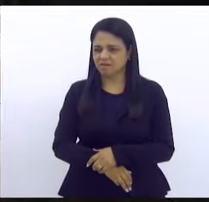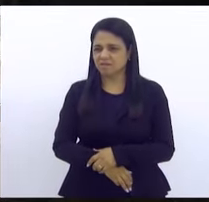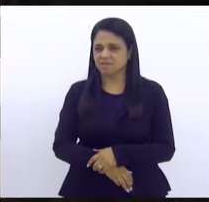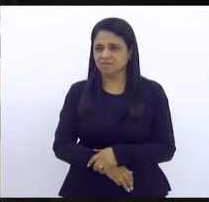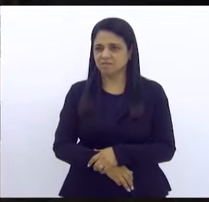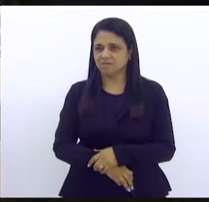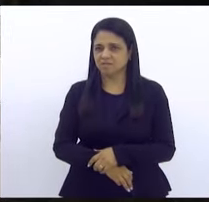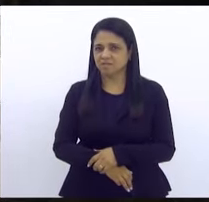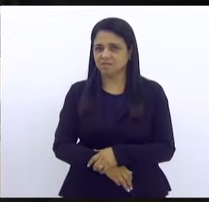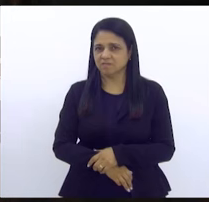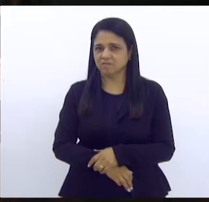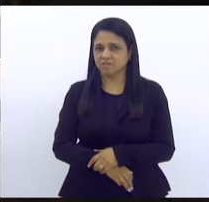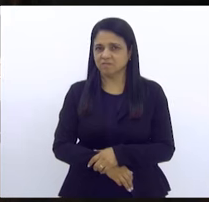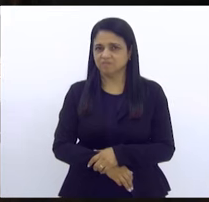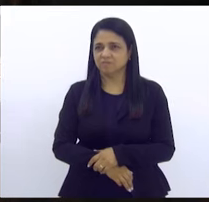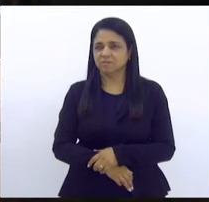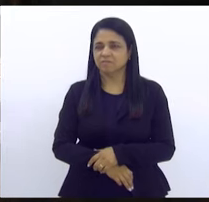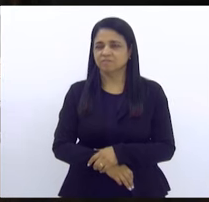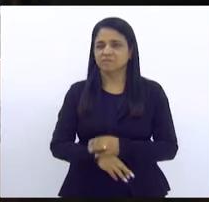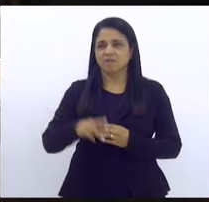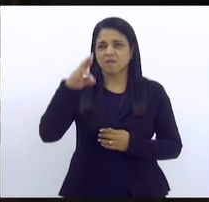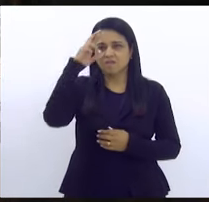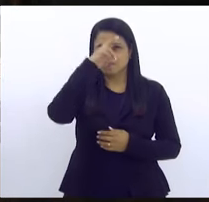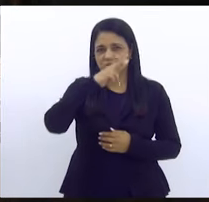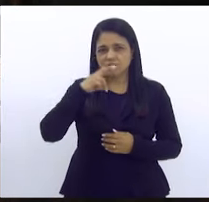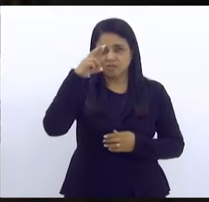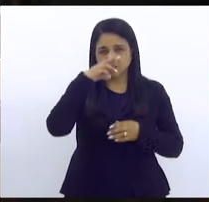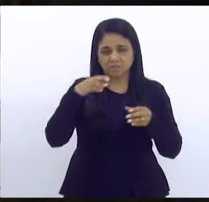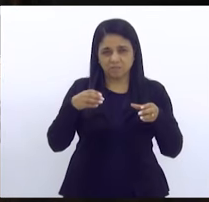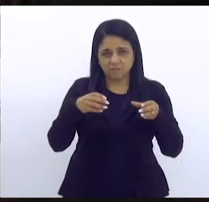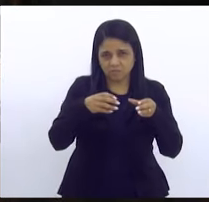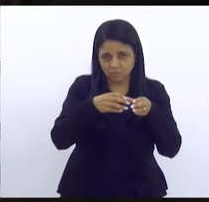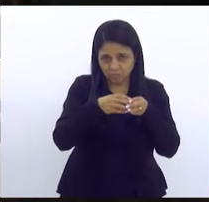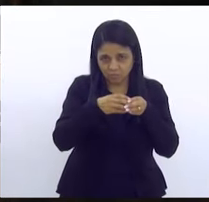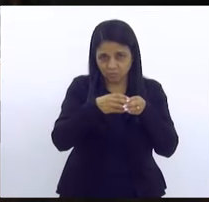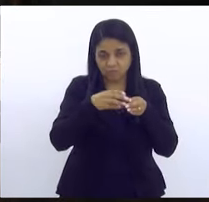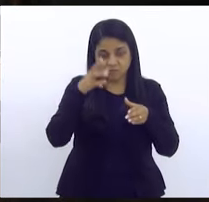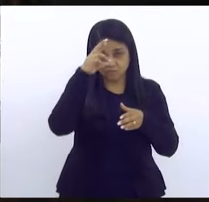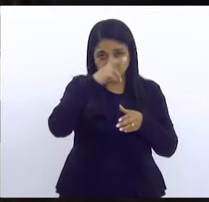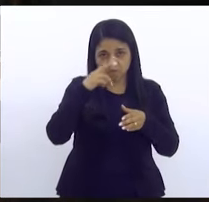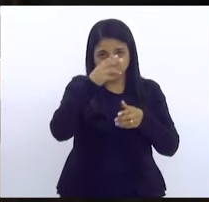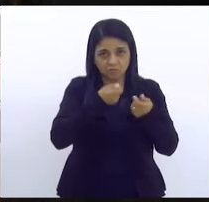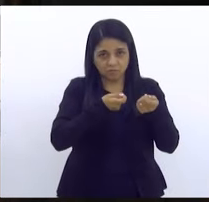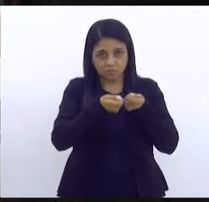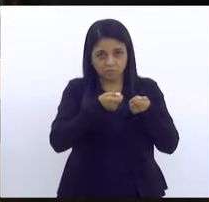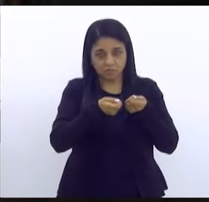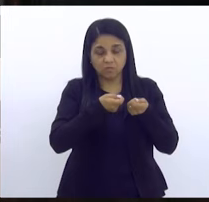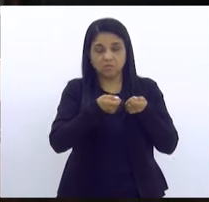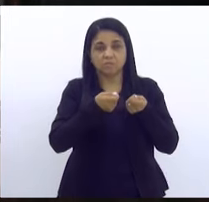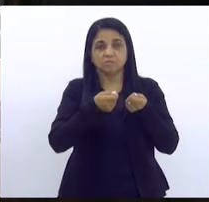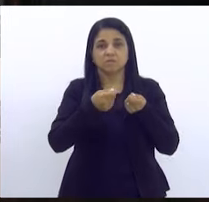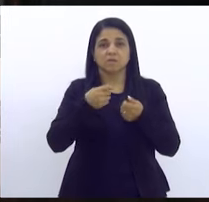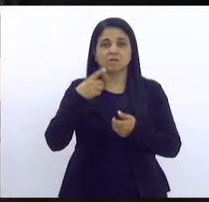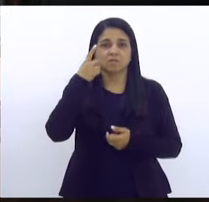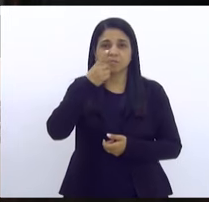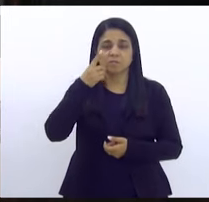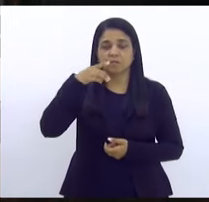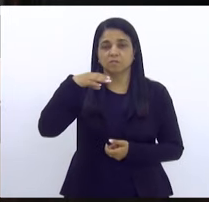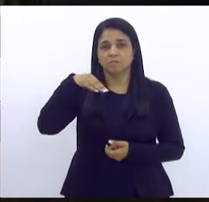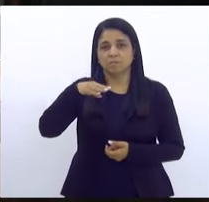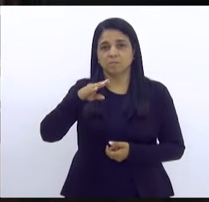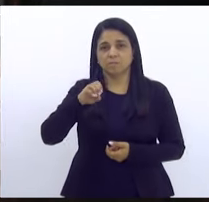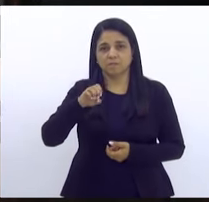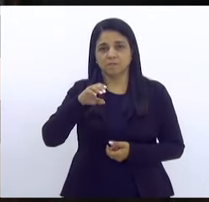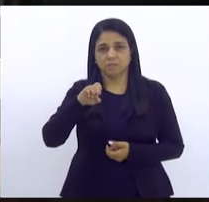Pela Comissão de Orçamento, Fiscalização Financeira e Controle, deputado Carlos Macedo, mas surgiu uma dúvida aqui, ele pediu